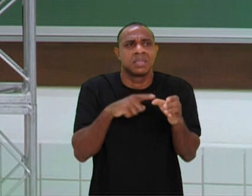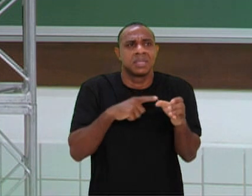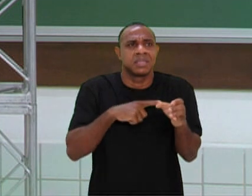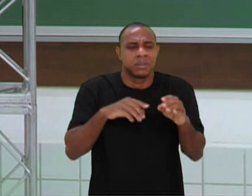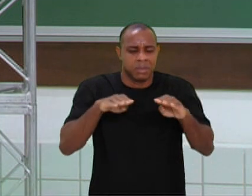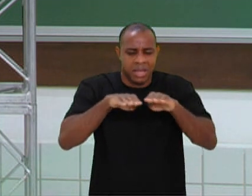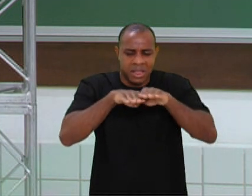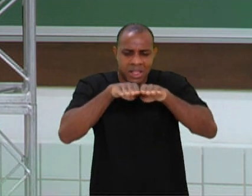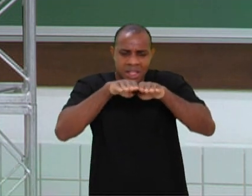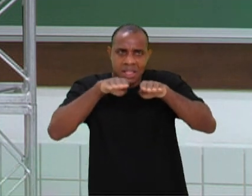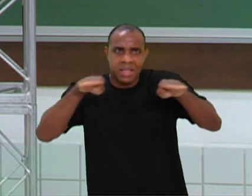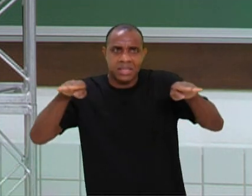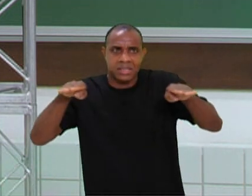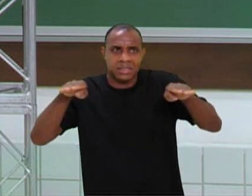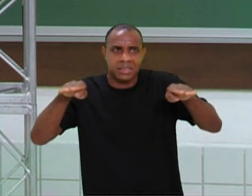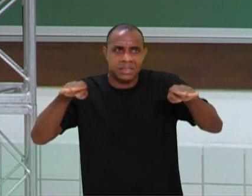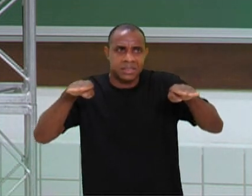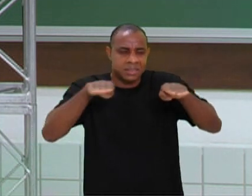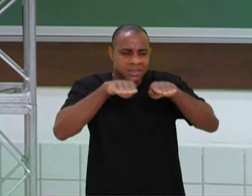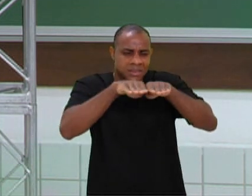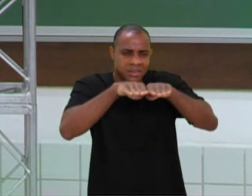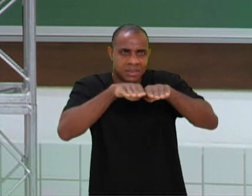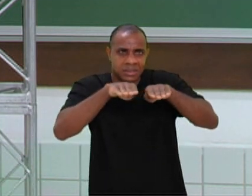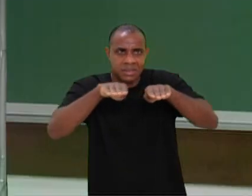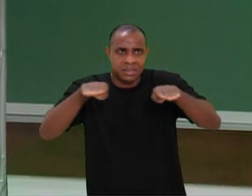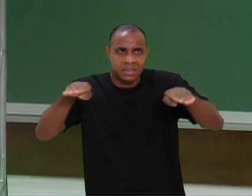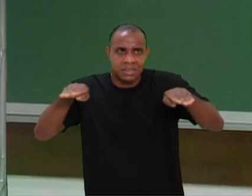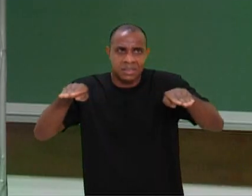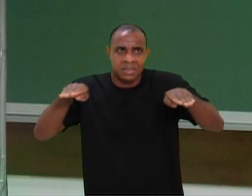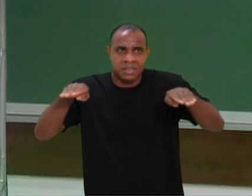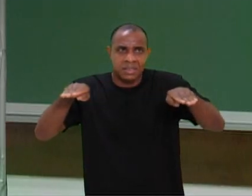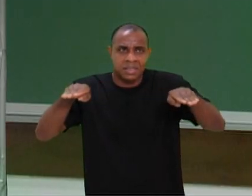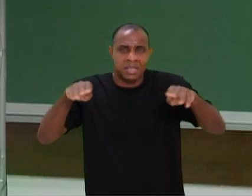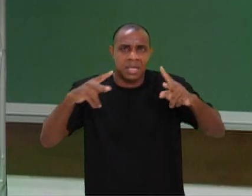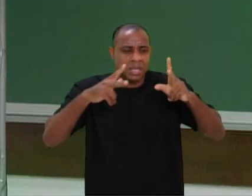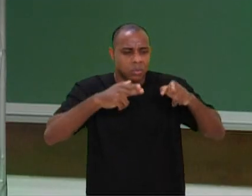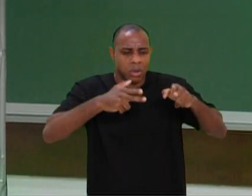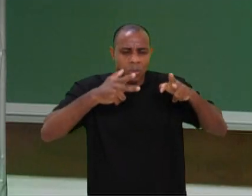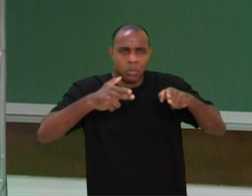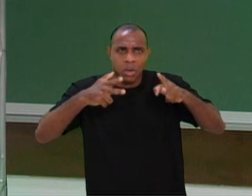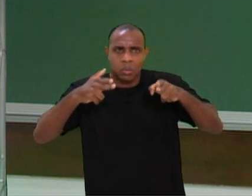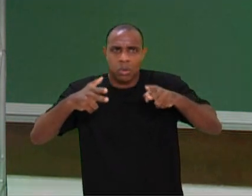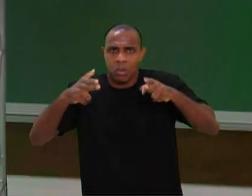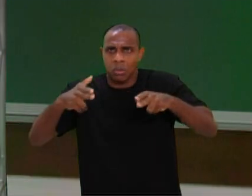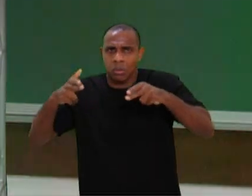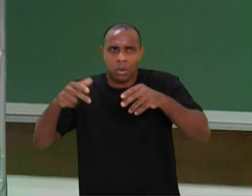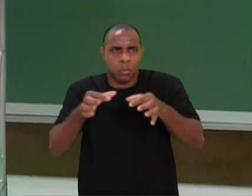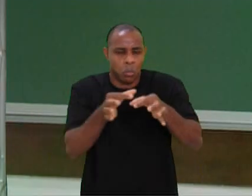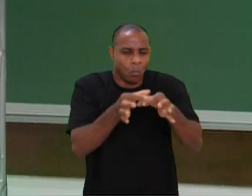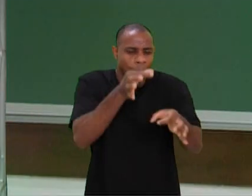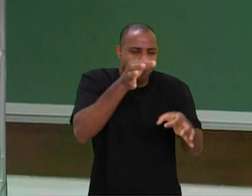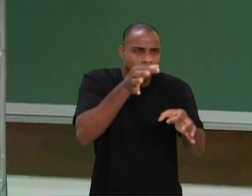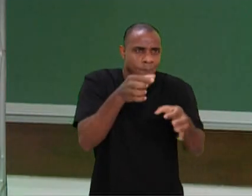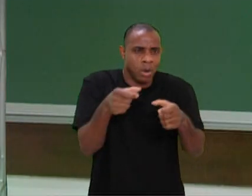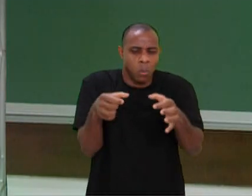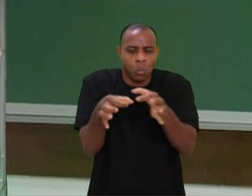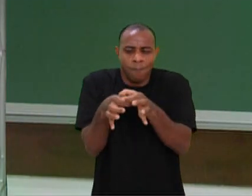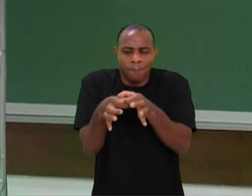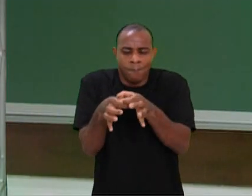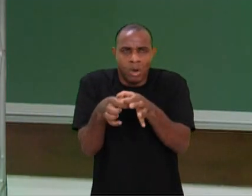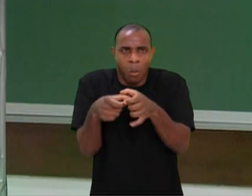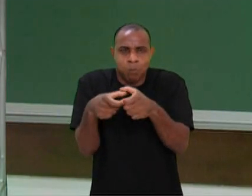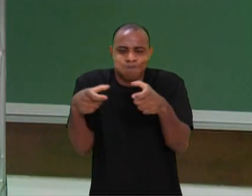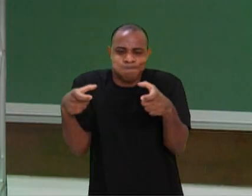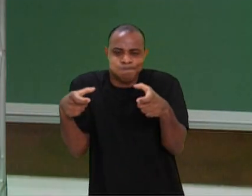uma linha, certo? Essa linha aqui, a gente percebe que ela é igual independente da espessura do fluido,